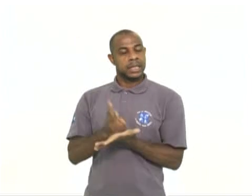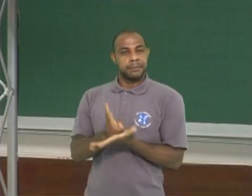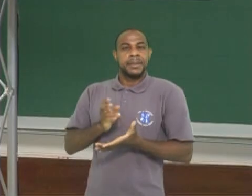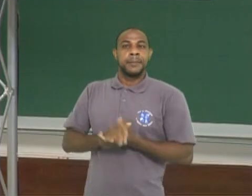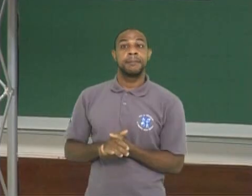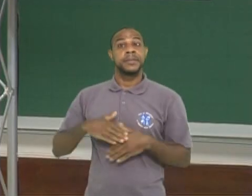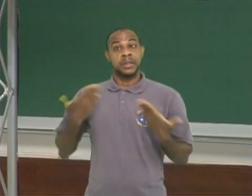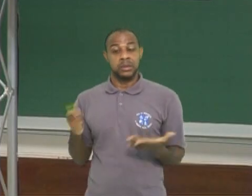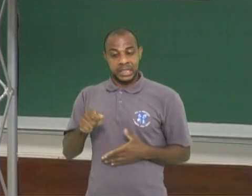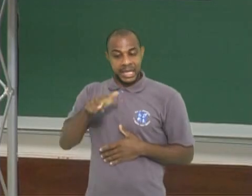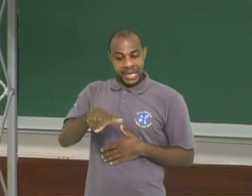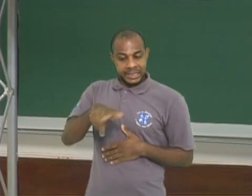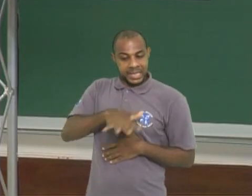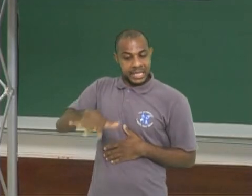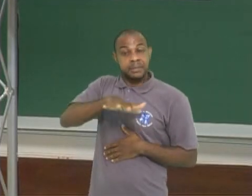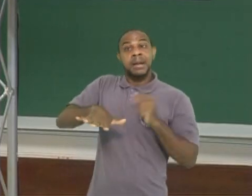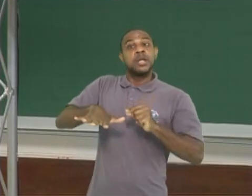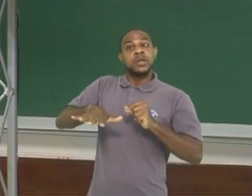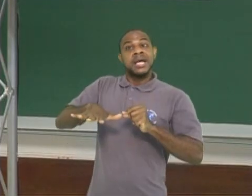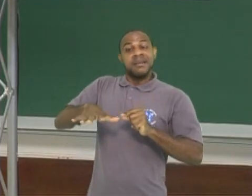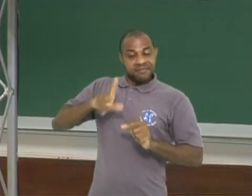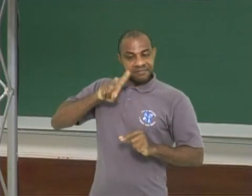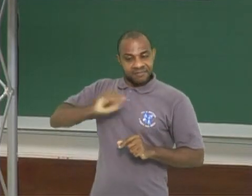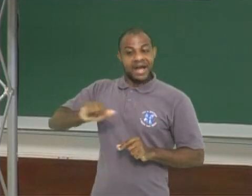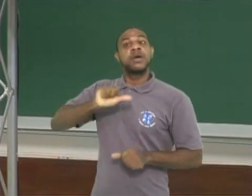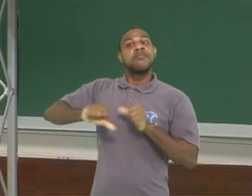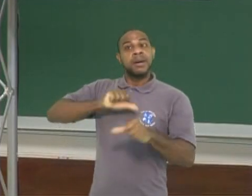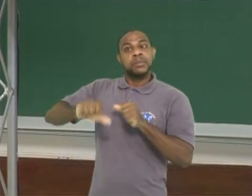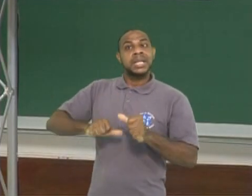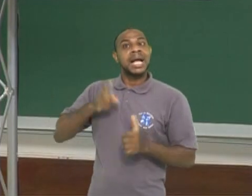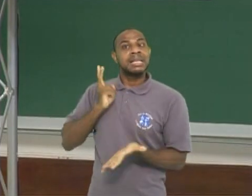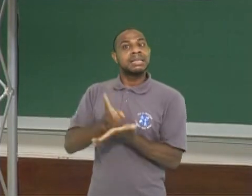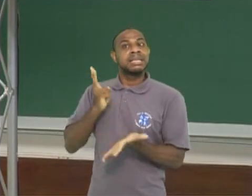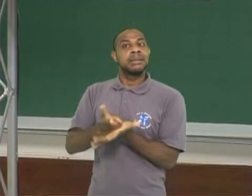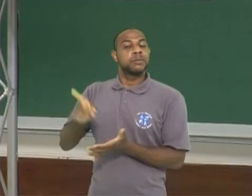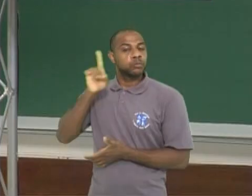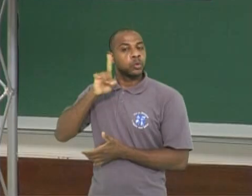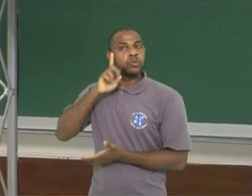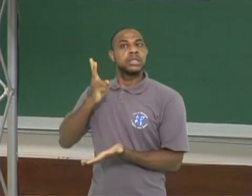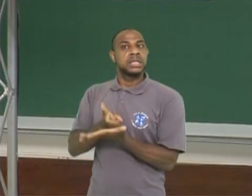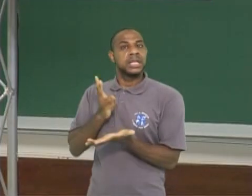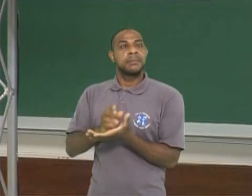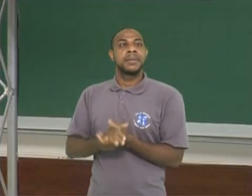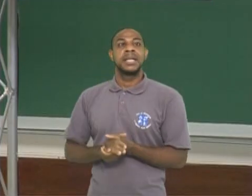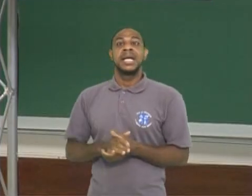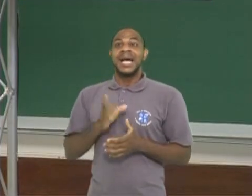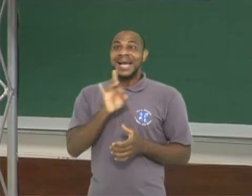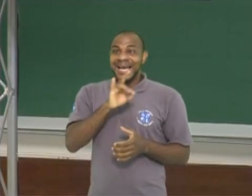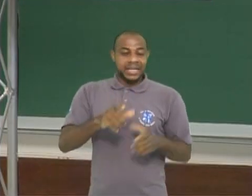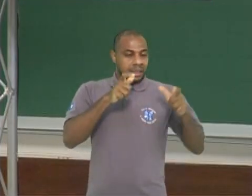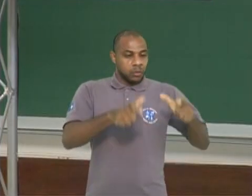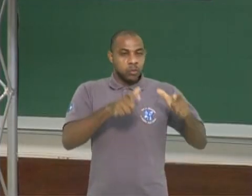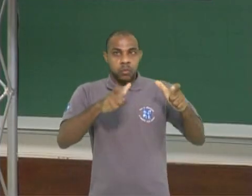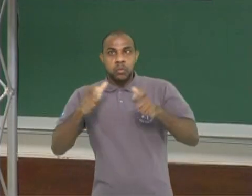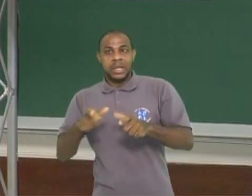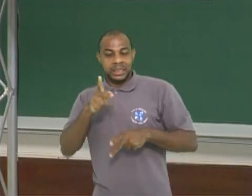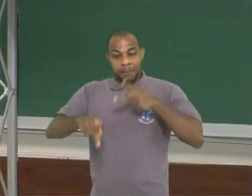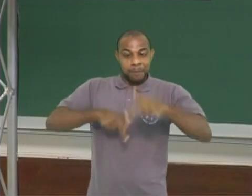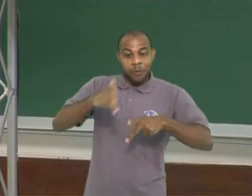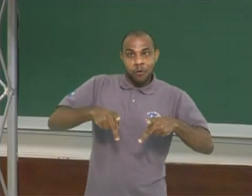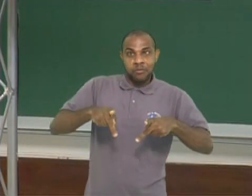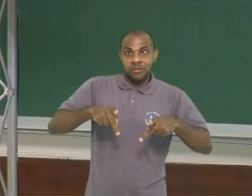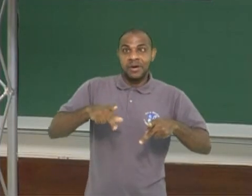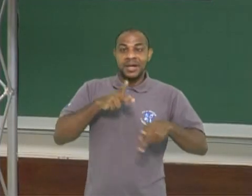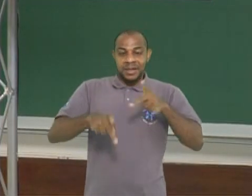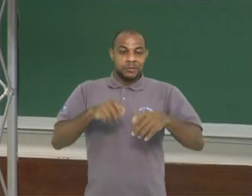Sempre. Esse espaço, ele vai mudar constantemente. E cada civilização, cada povo que passa por